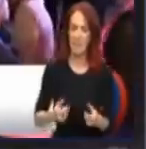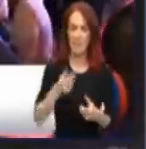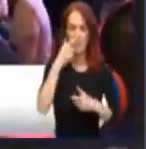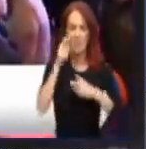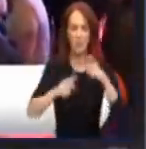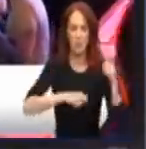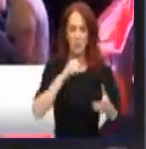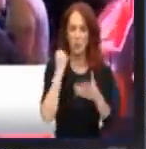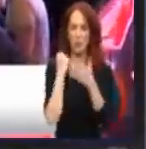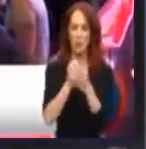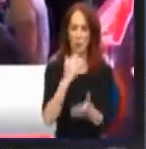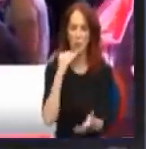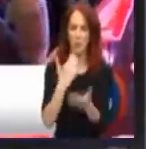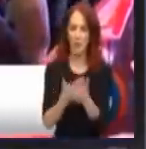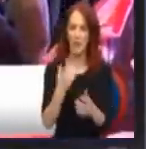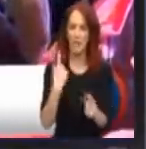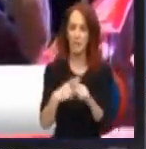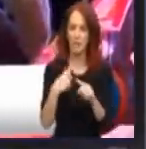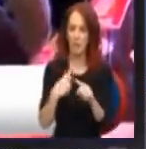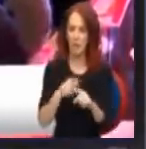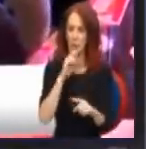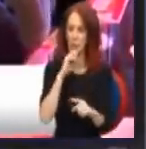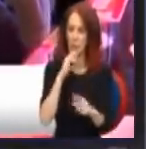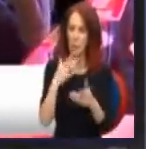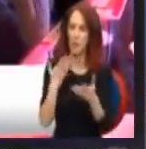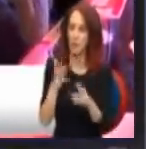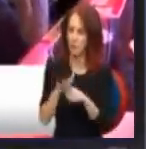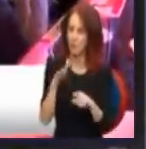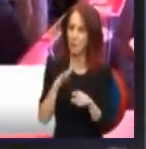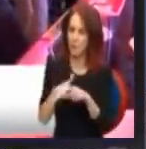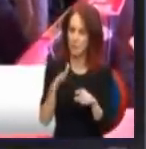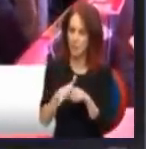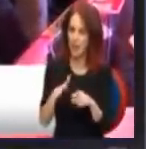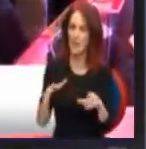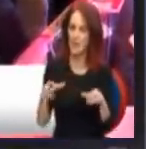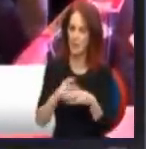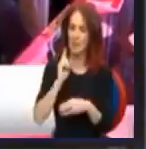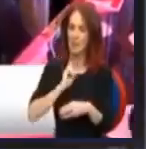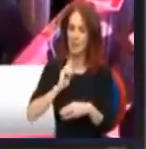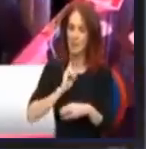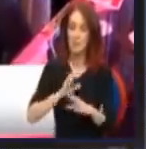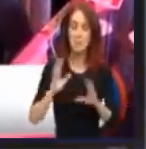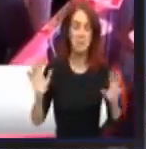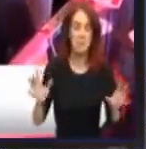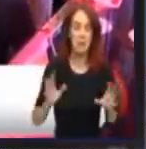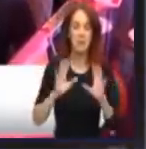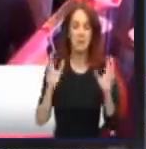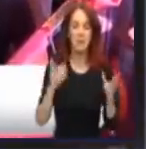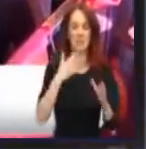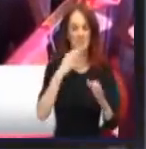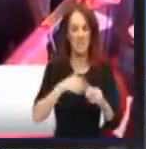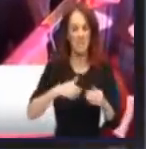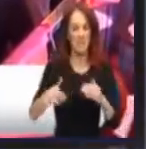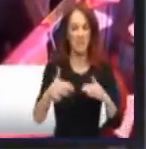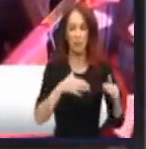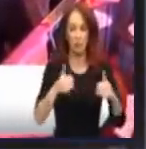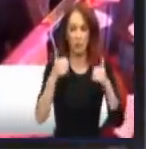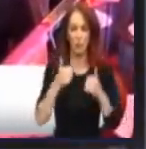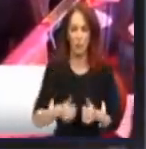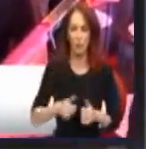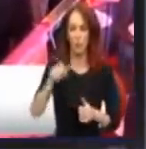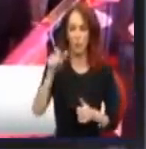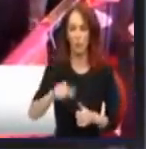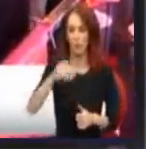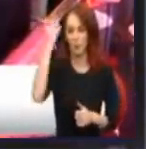povo, nestas finais pode ter medição. Parece-me é que está garantido um grande jogo de futebol. Jorge Jesus